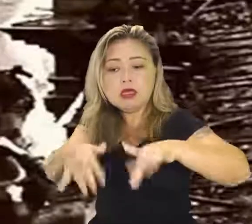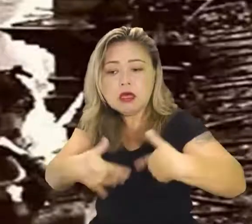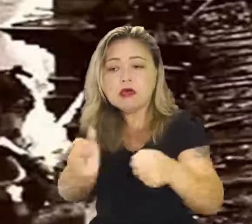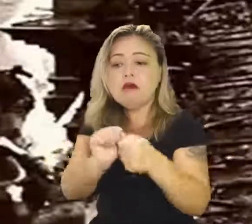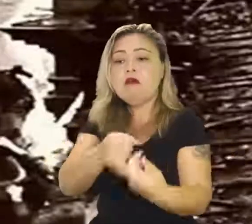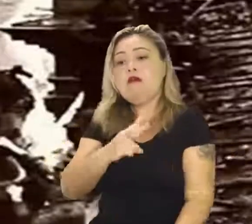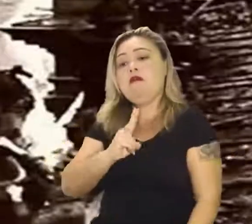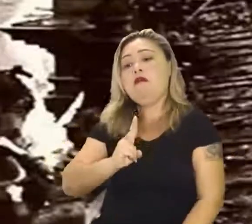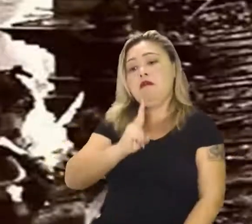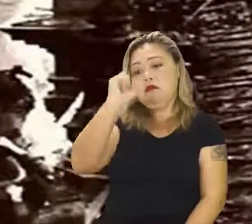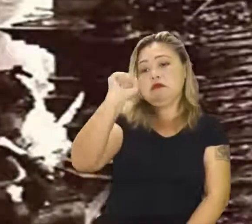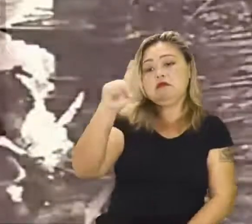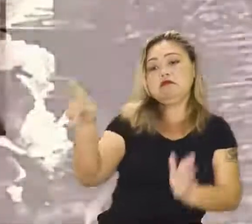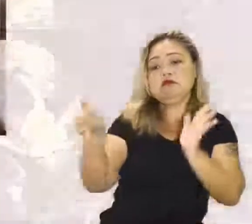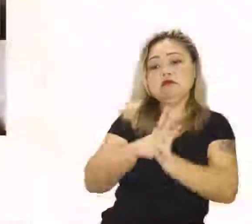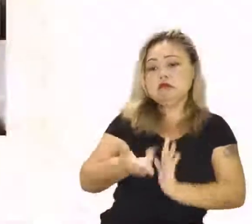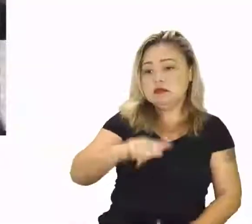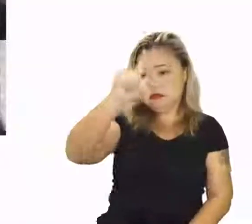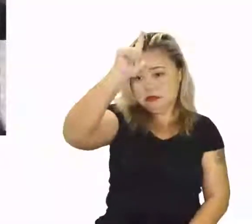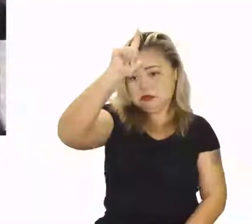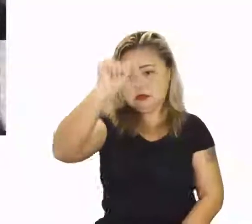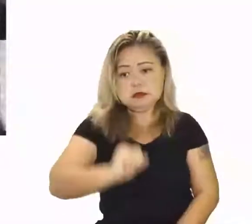para vocês.